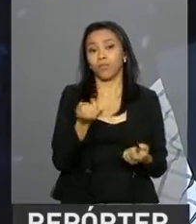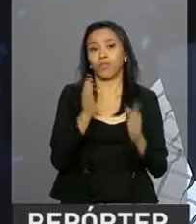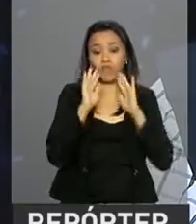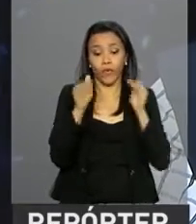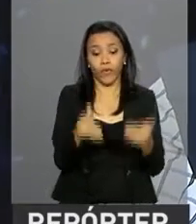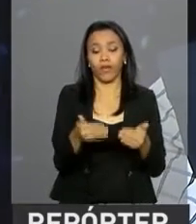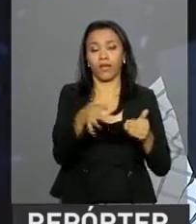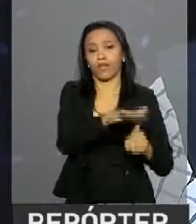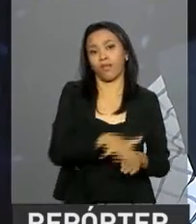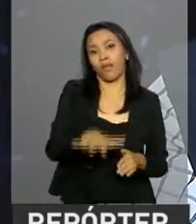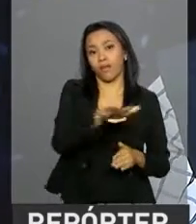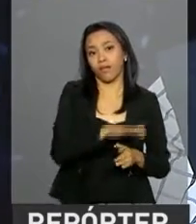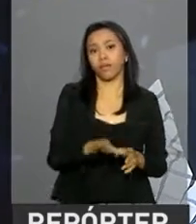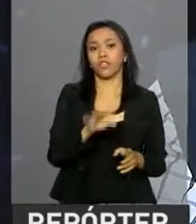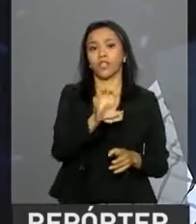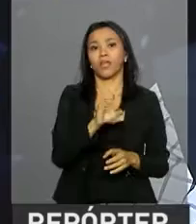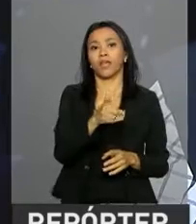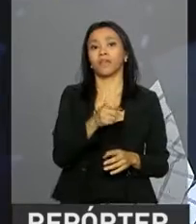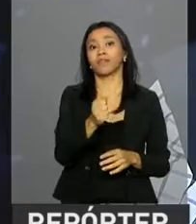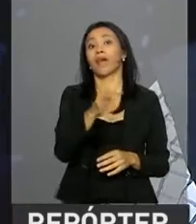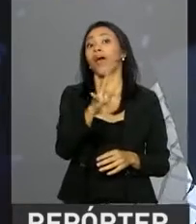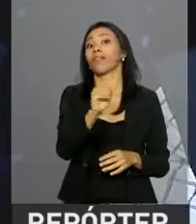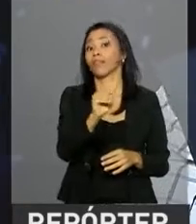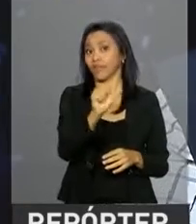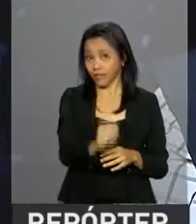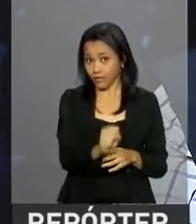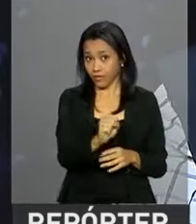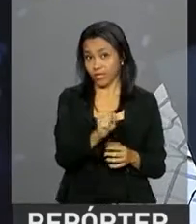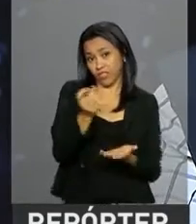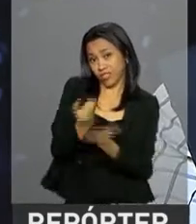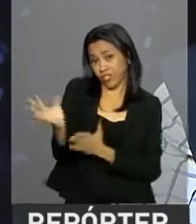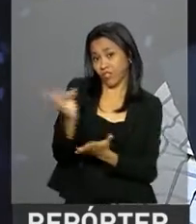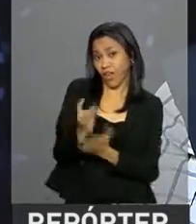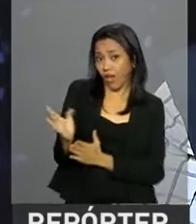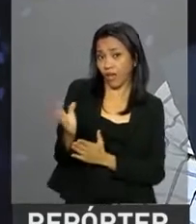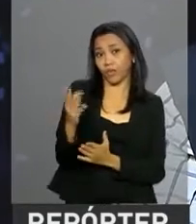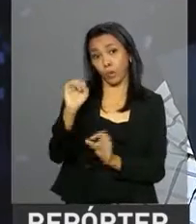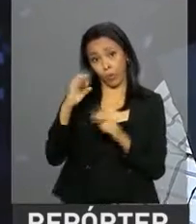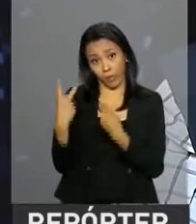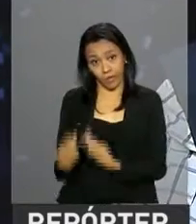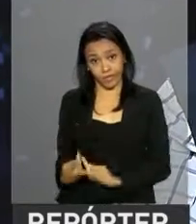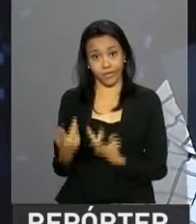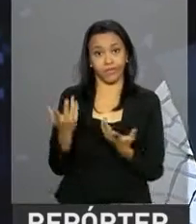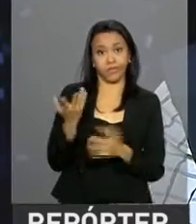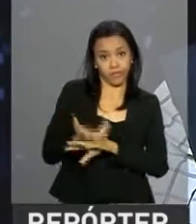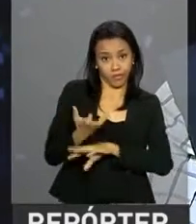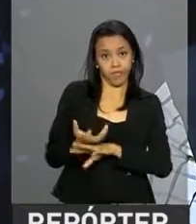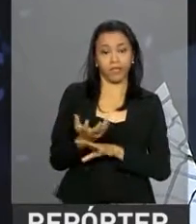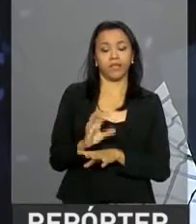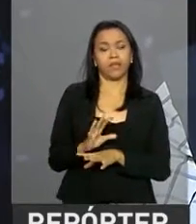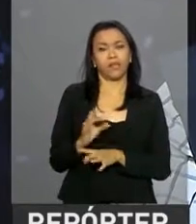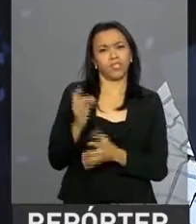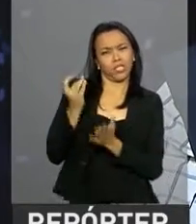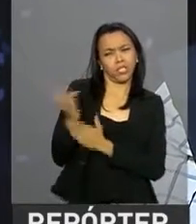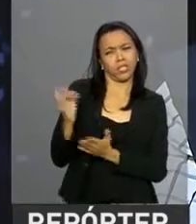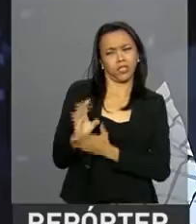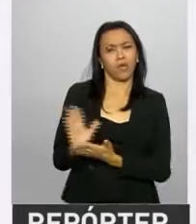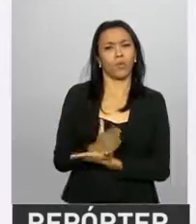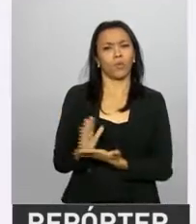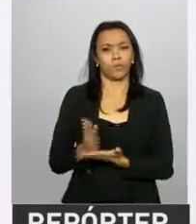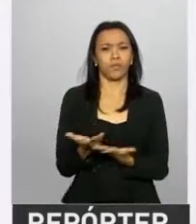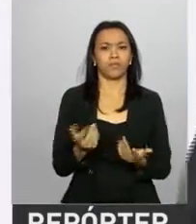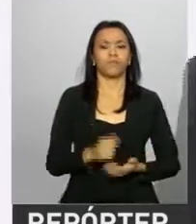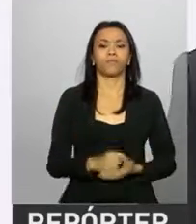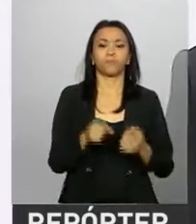a área de exatas, né? Deixando de lado a parte de humanas. abolindo algumas disciplinas da área de humanas.